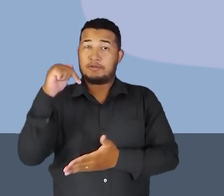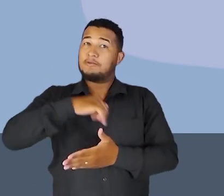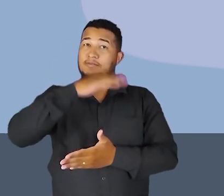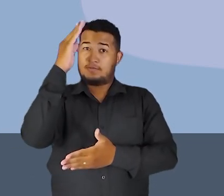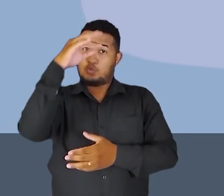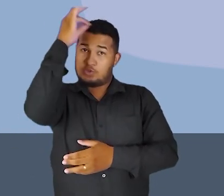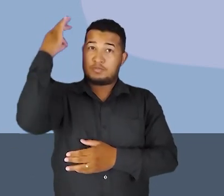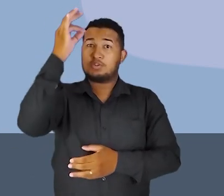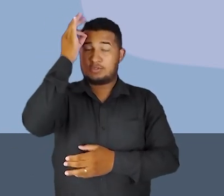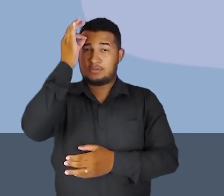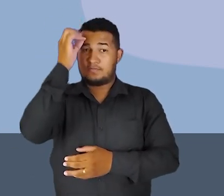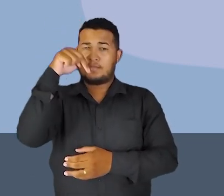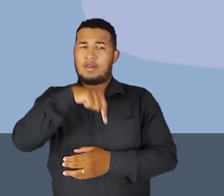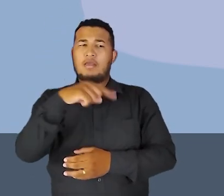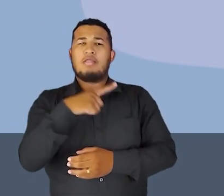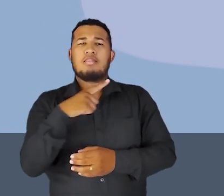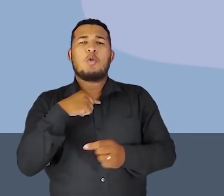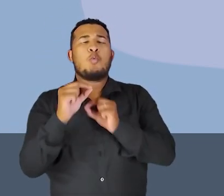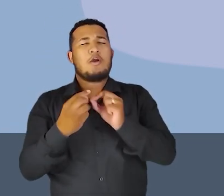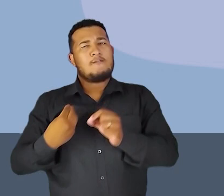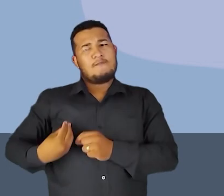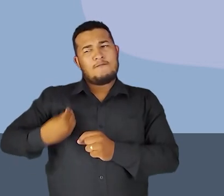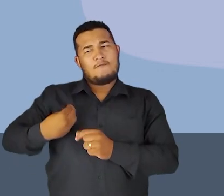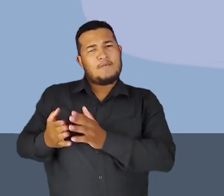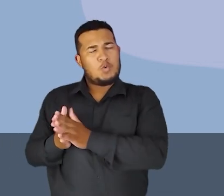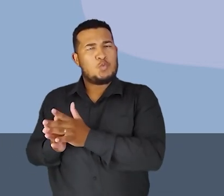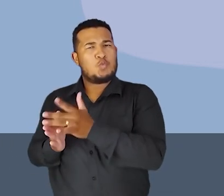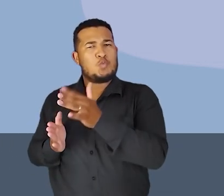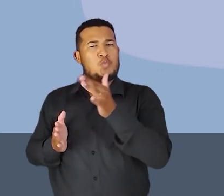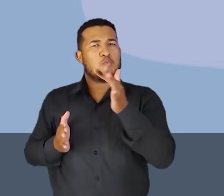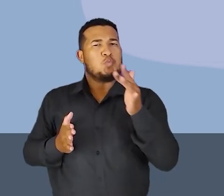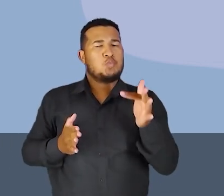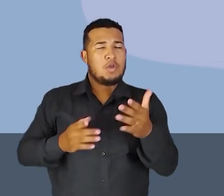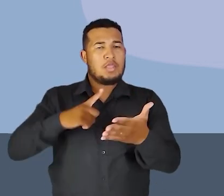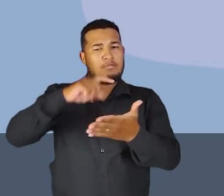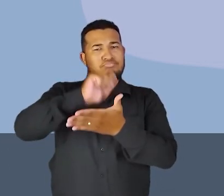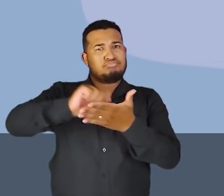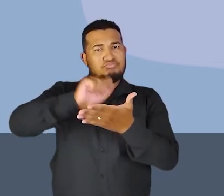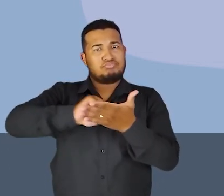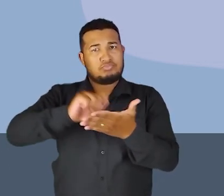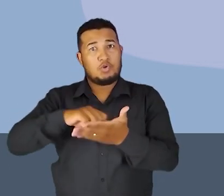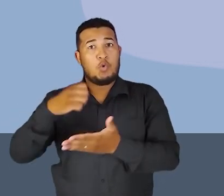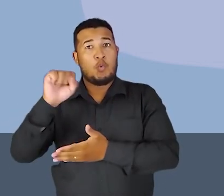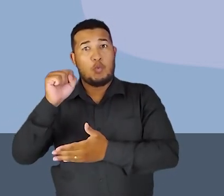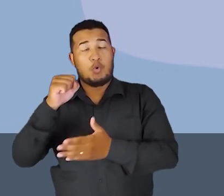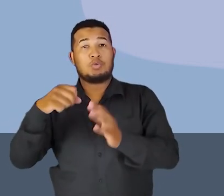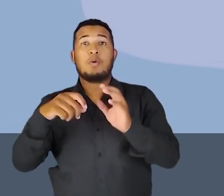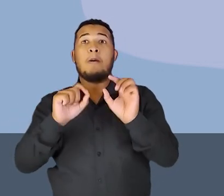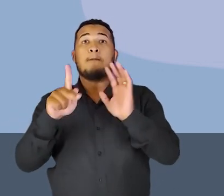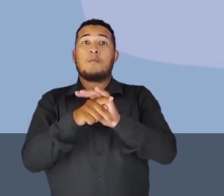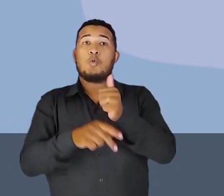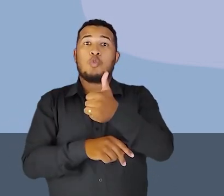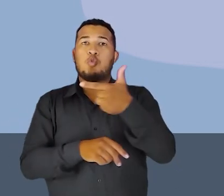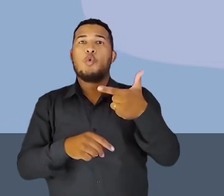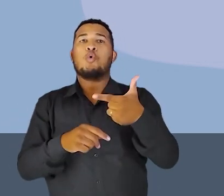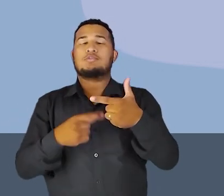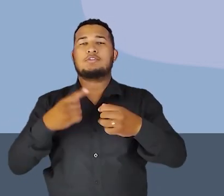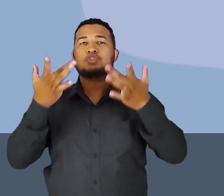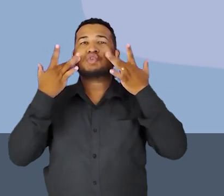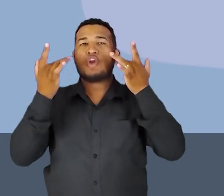Nessa capitania, onde passou os últimos anos de sua vida, estrearam 8 das 12 peças teatrais que escreveu,